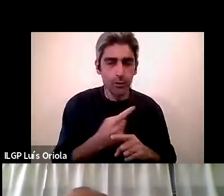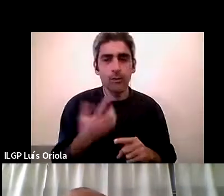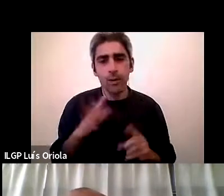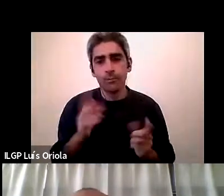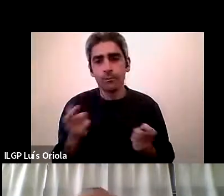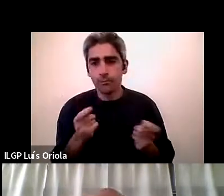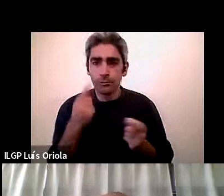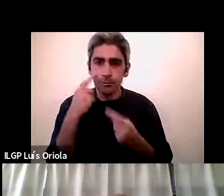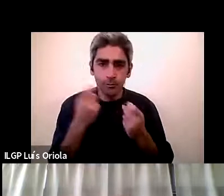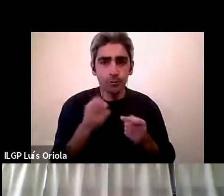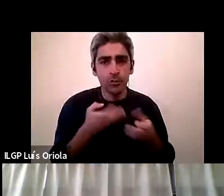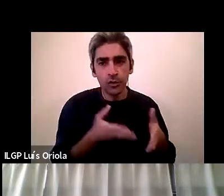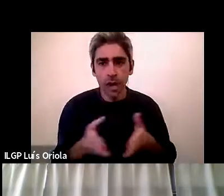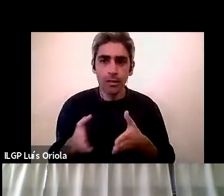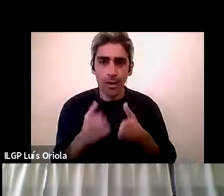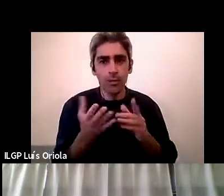conseguindo encontrar estratégias.